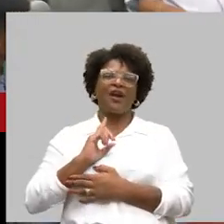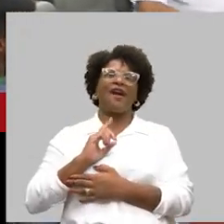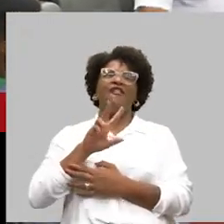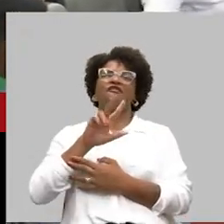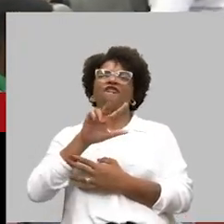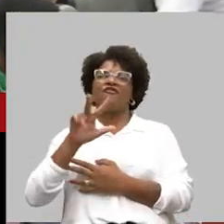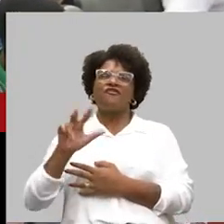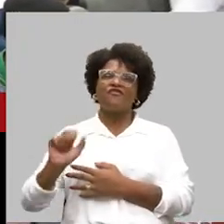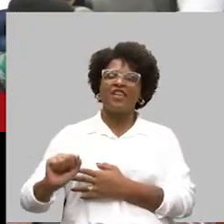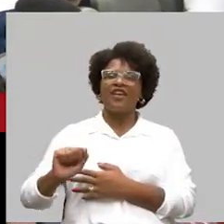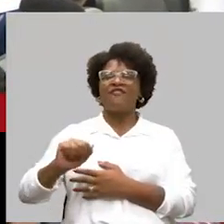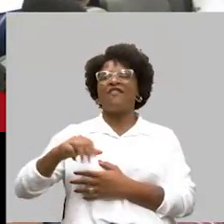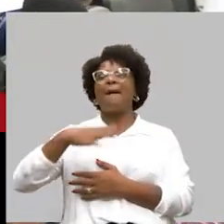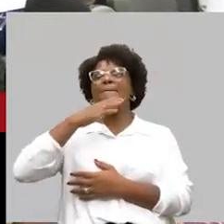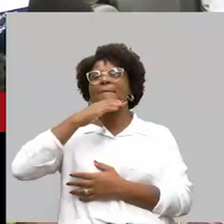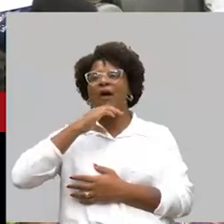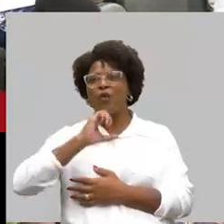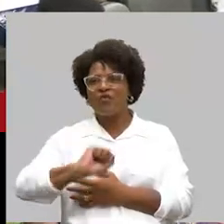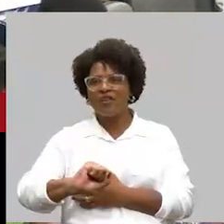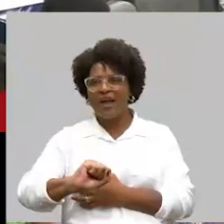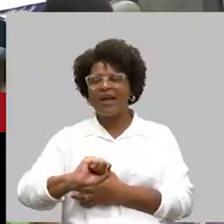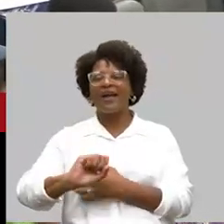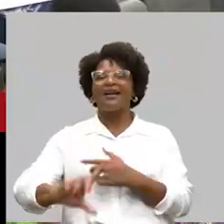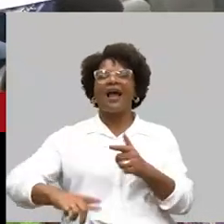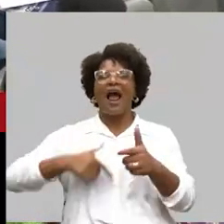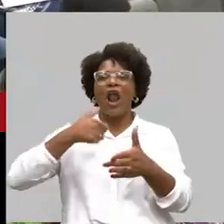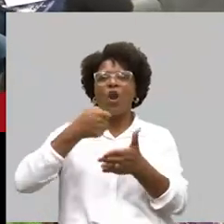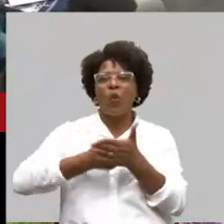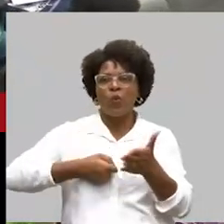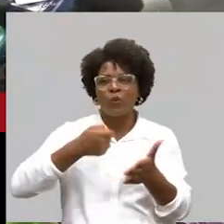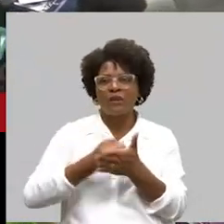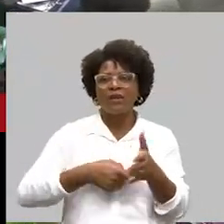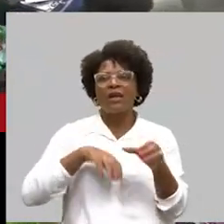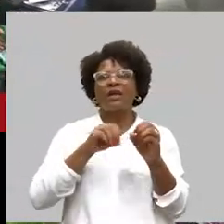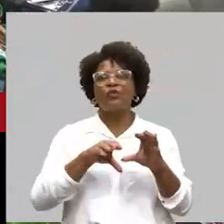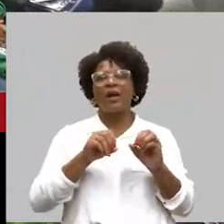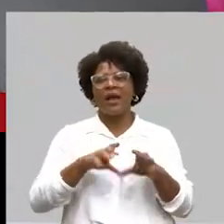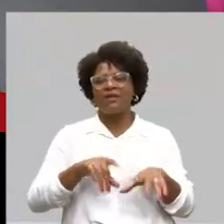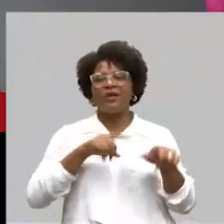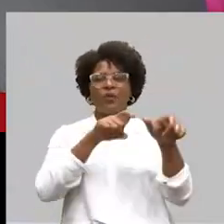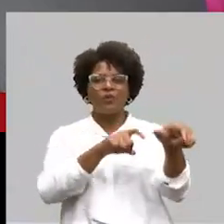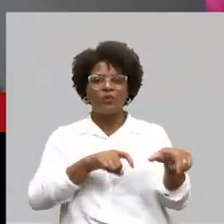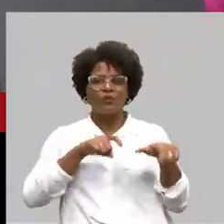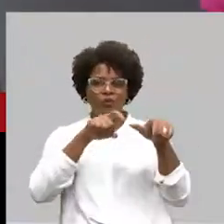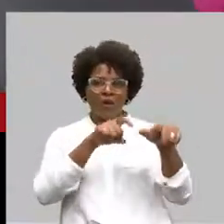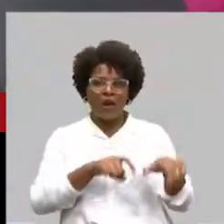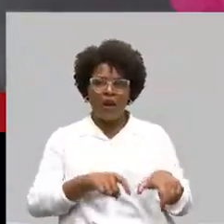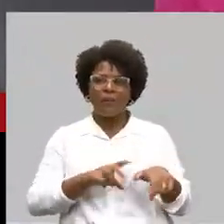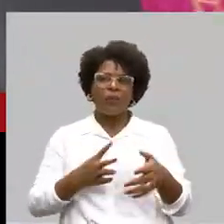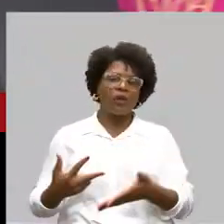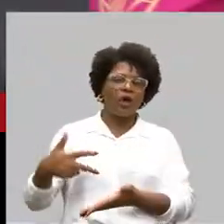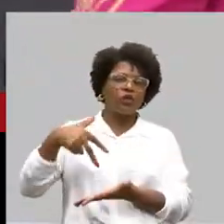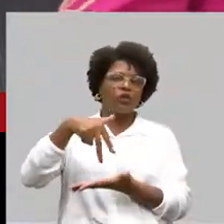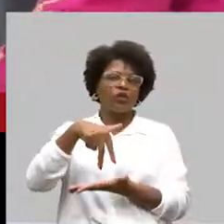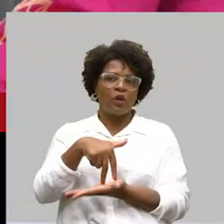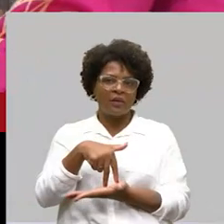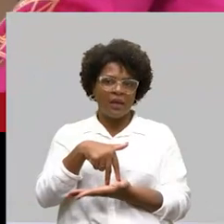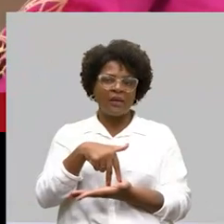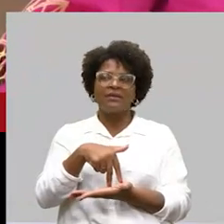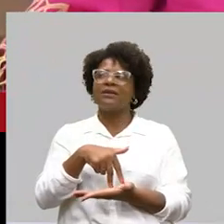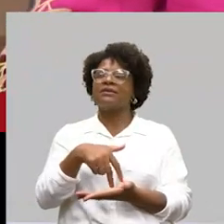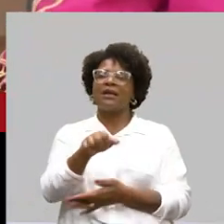Paulo Freire viva a resistência Campesina da Agricultura